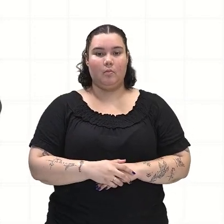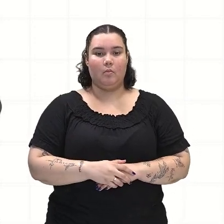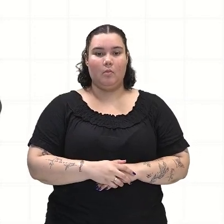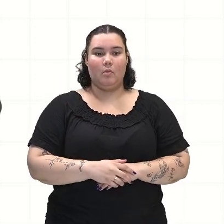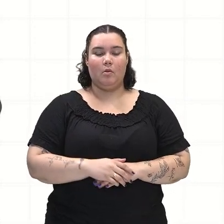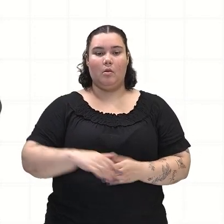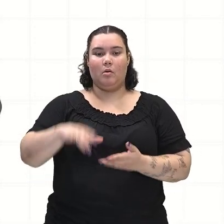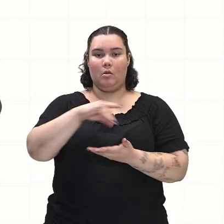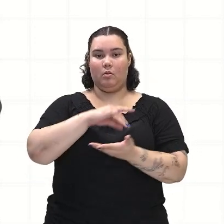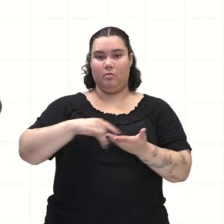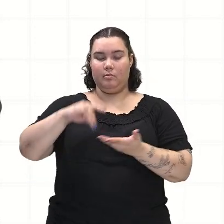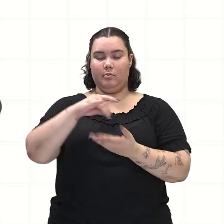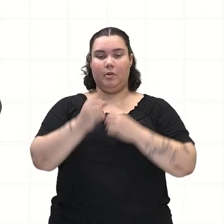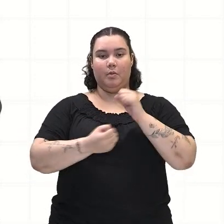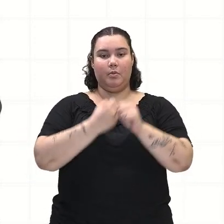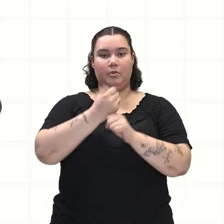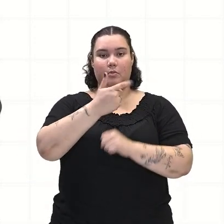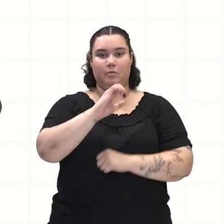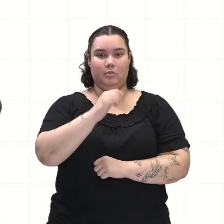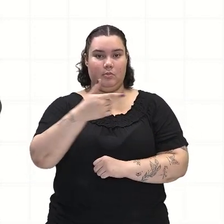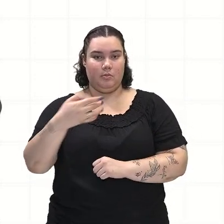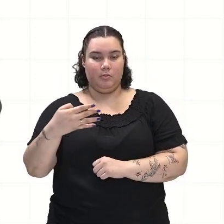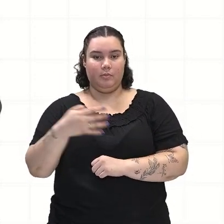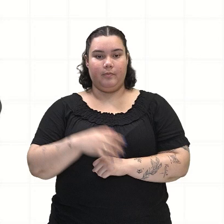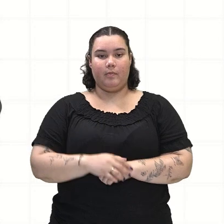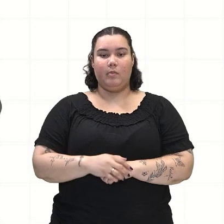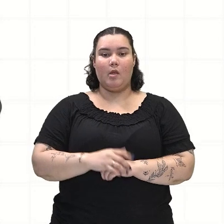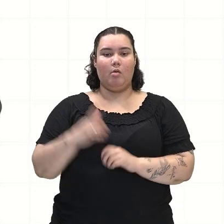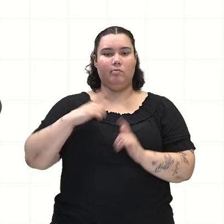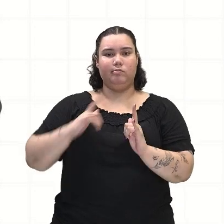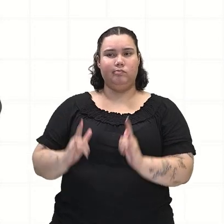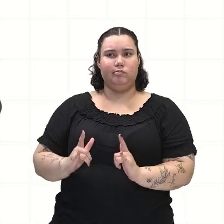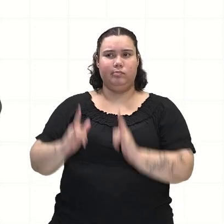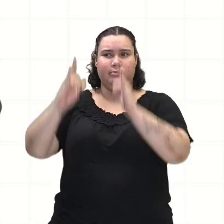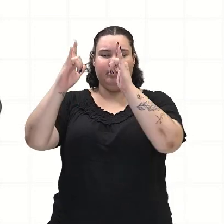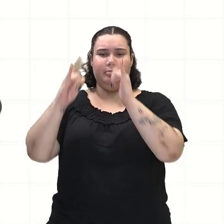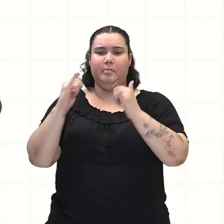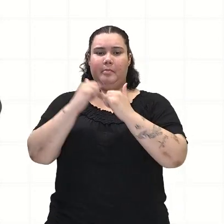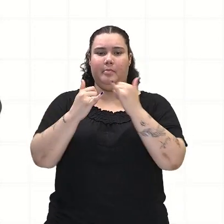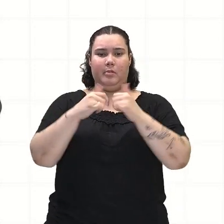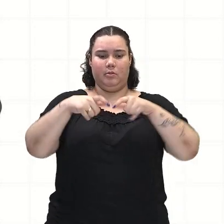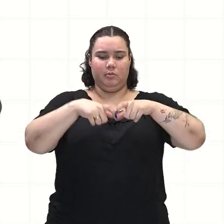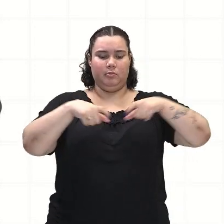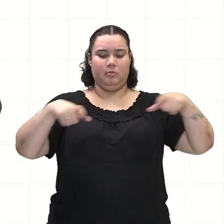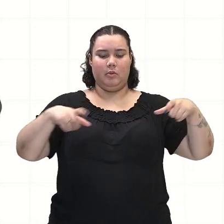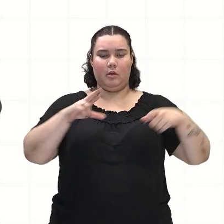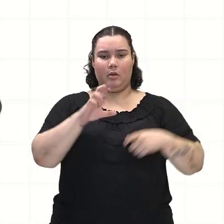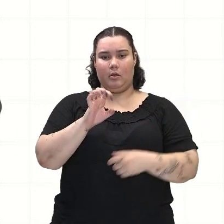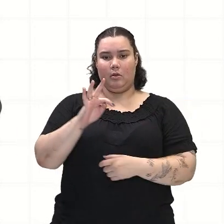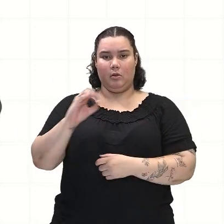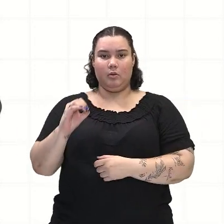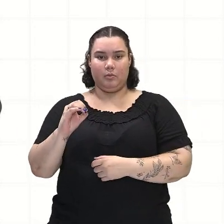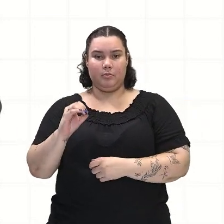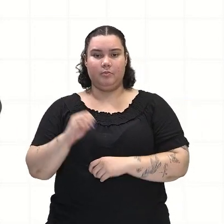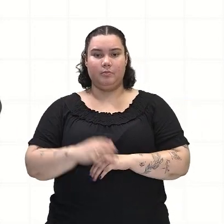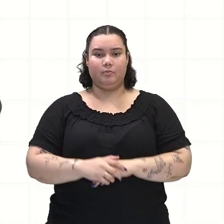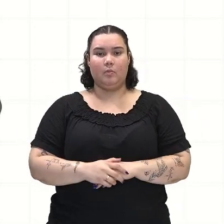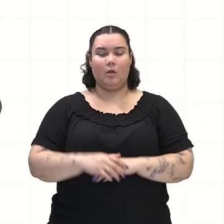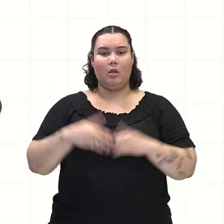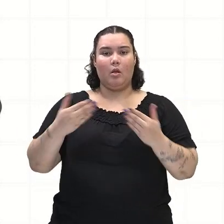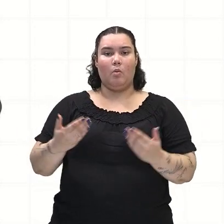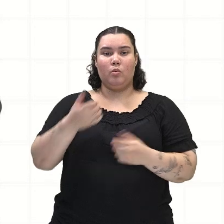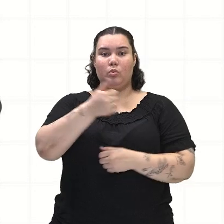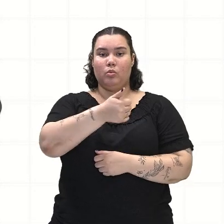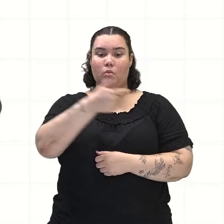Semiano de 2024. Um prédio tem a forma de um paralelepípedo reto, com